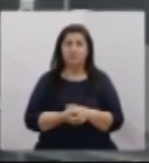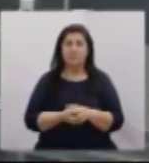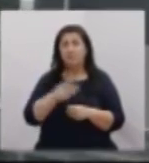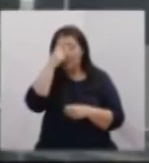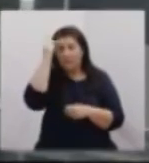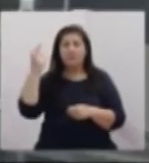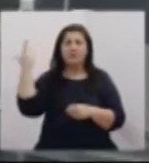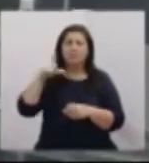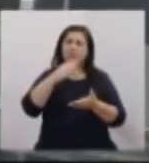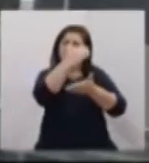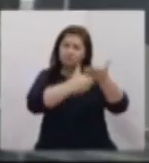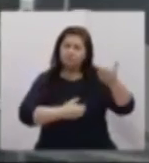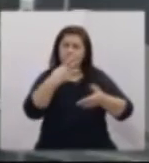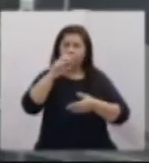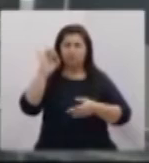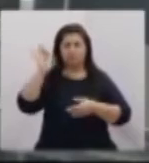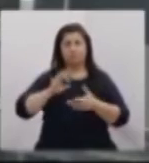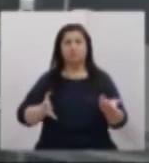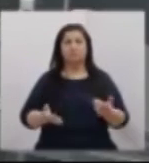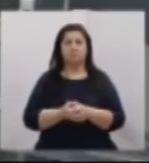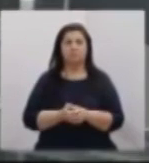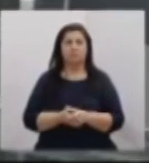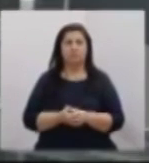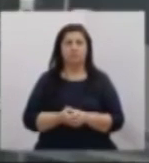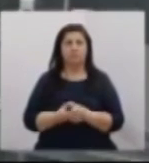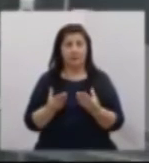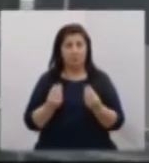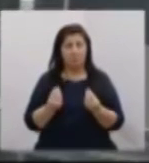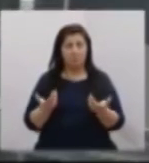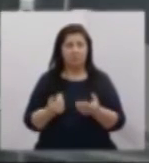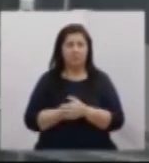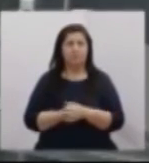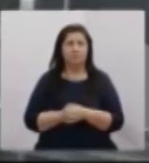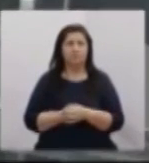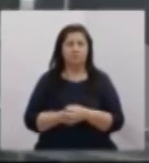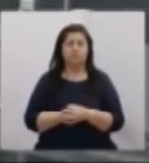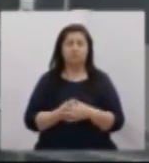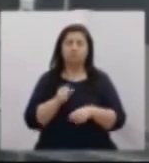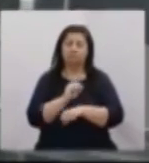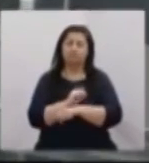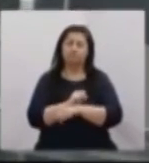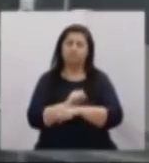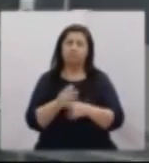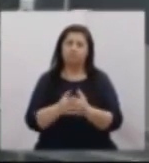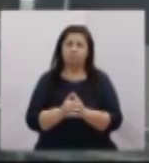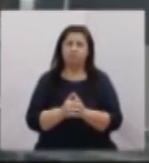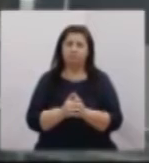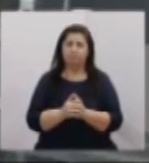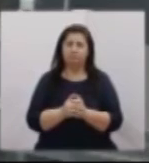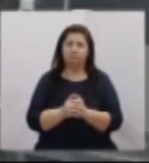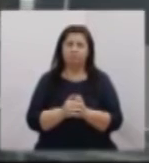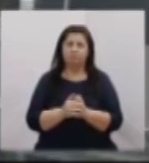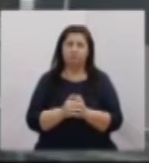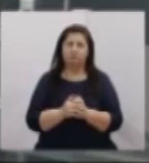jacareiense 40% de desconto. Isso é muito no bolso das famílias, e a gente espera que tenhamos aí bom senso,